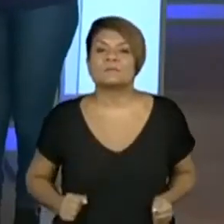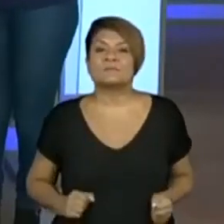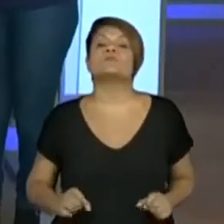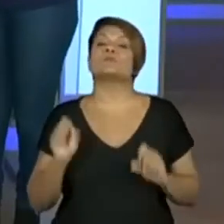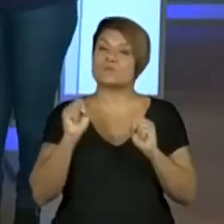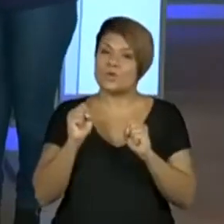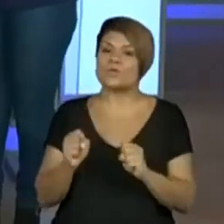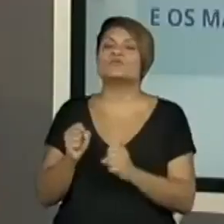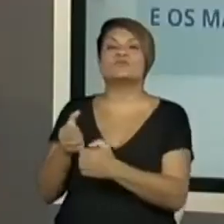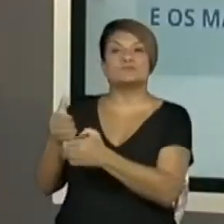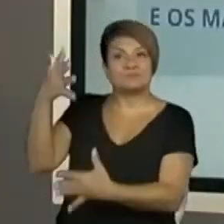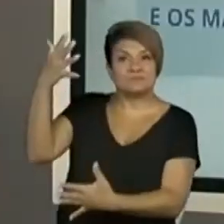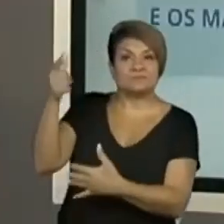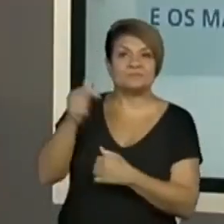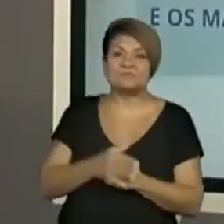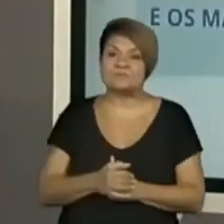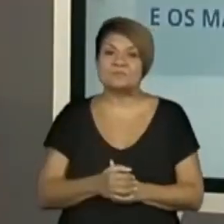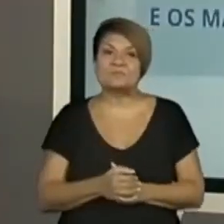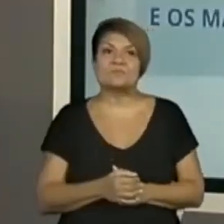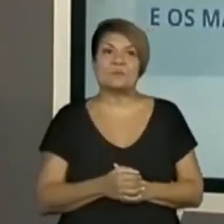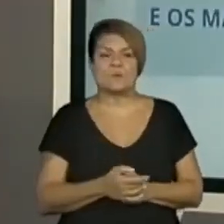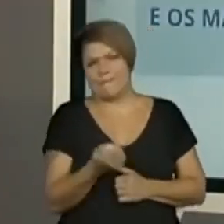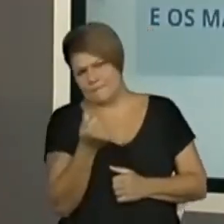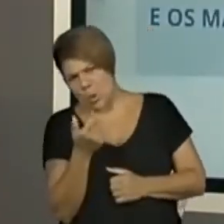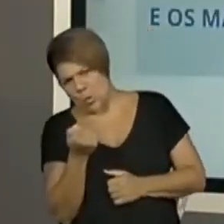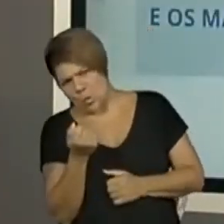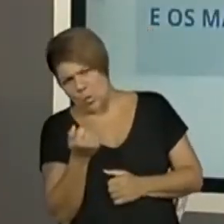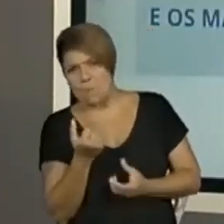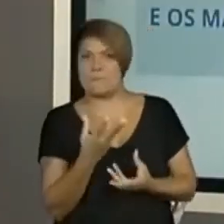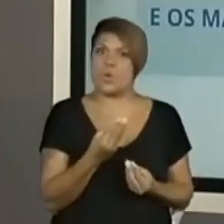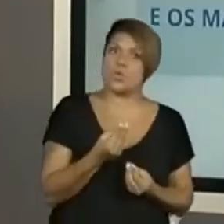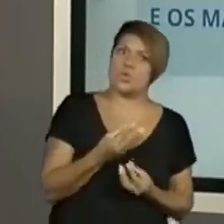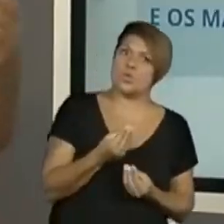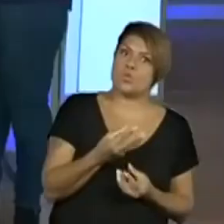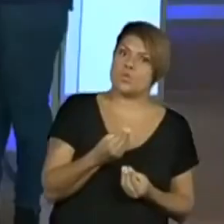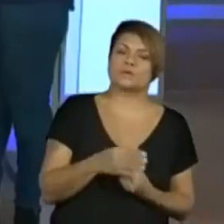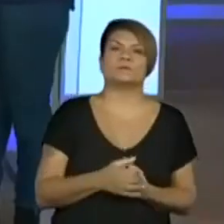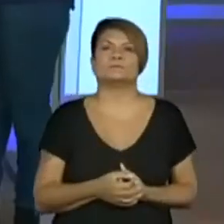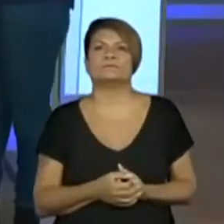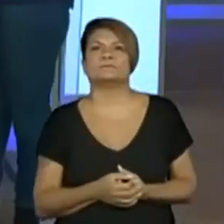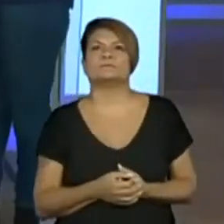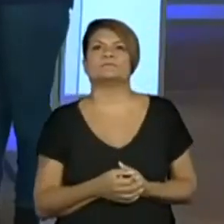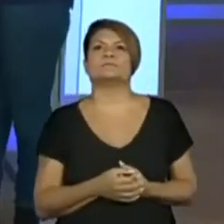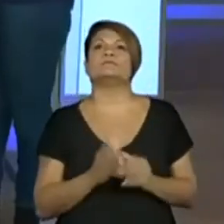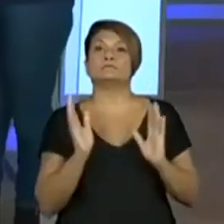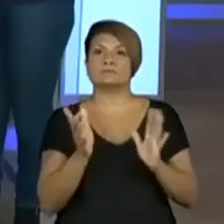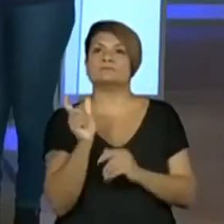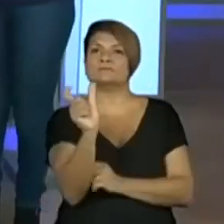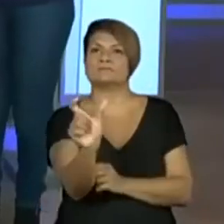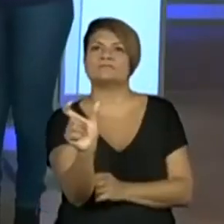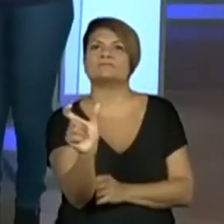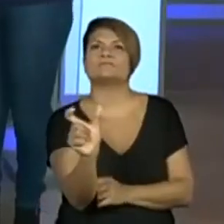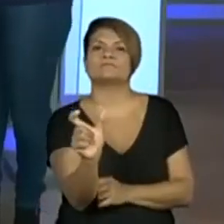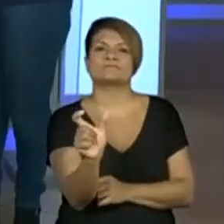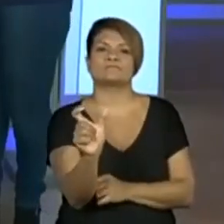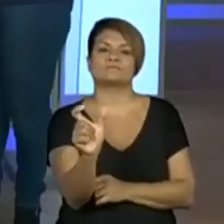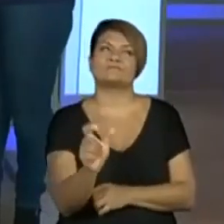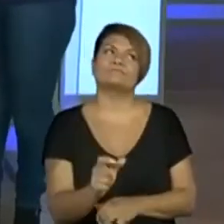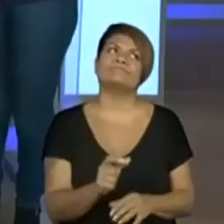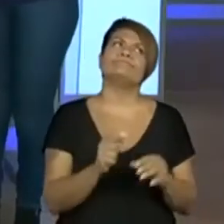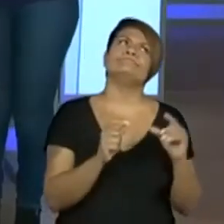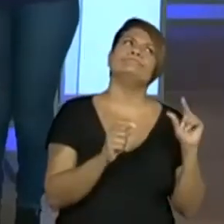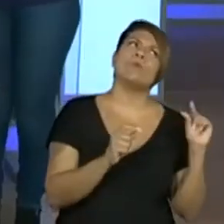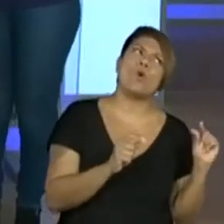coloca aí para gente isso é pouco é muito Olha já apareceu uma outra palavra lá nem pior